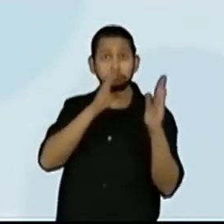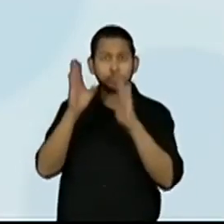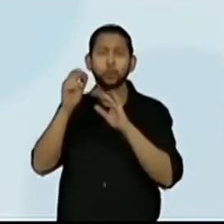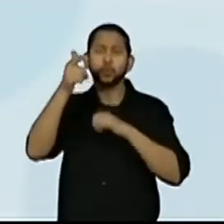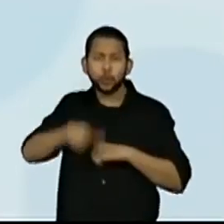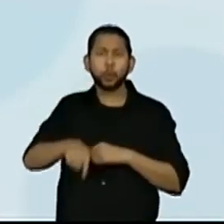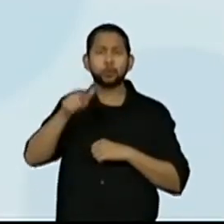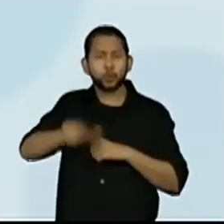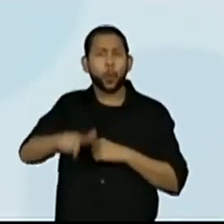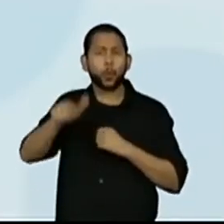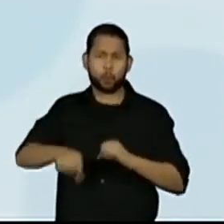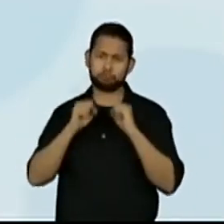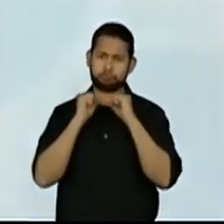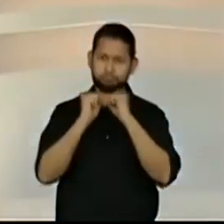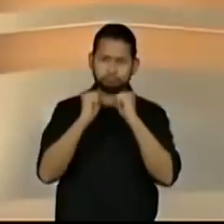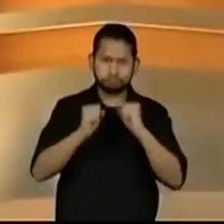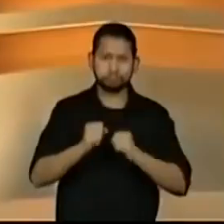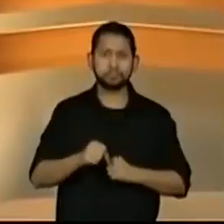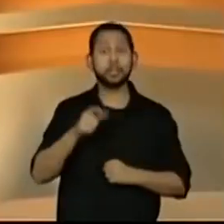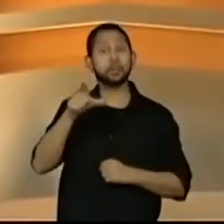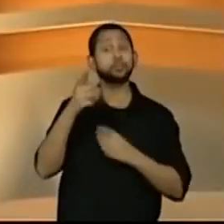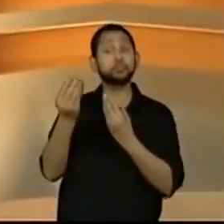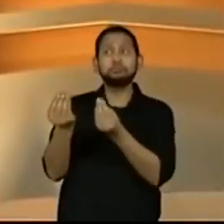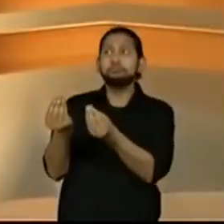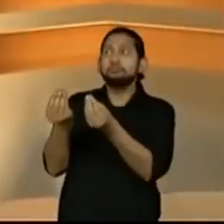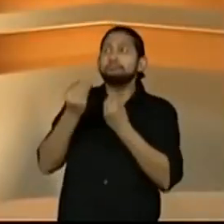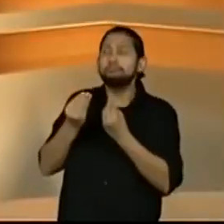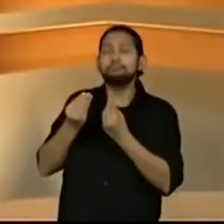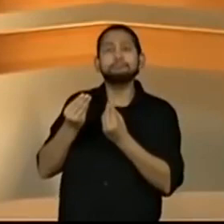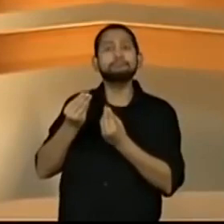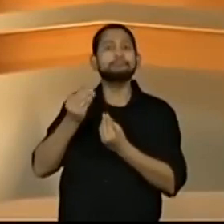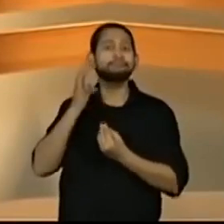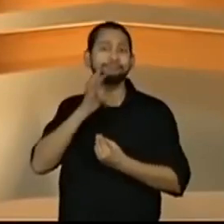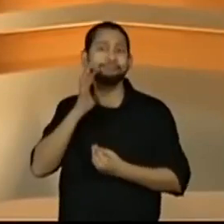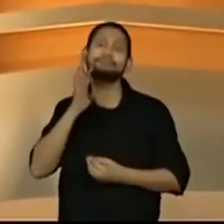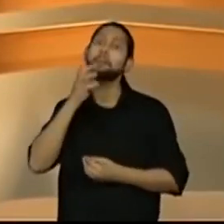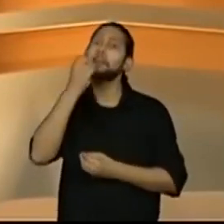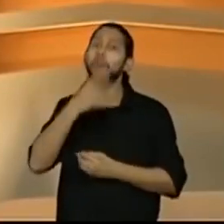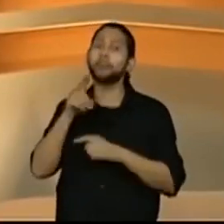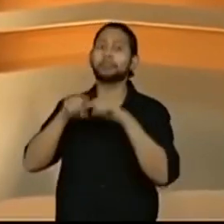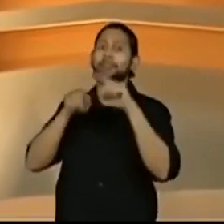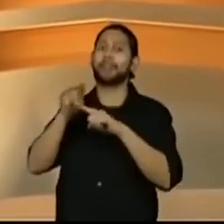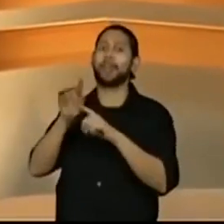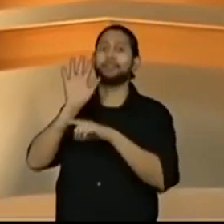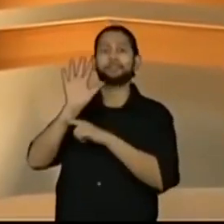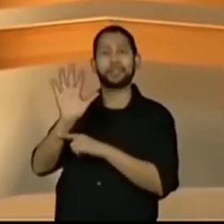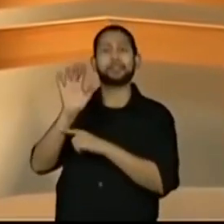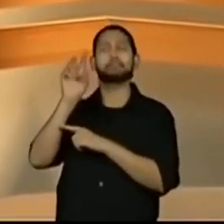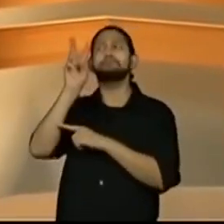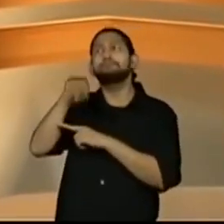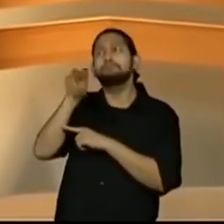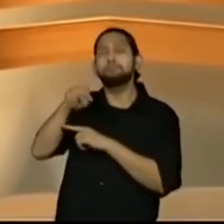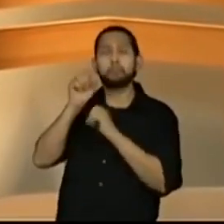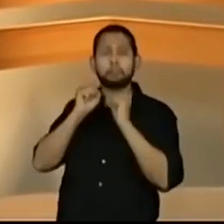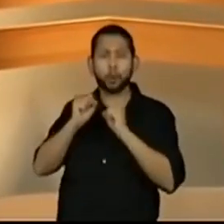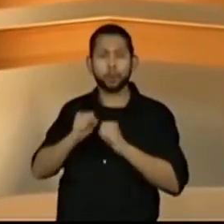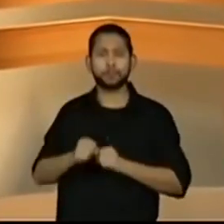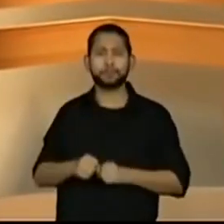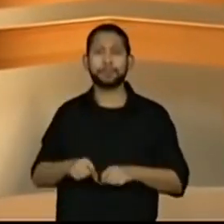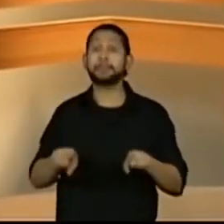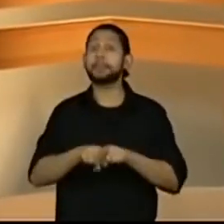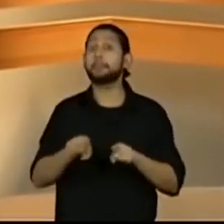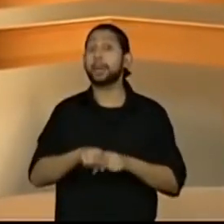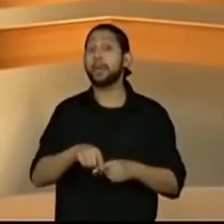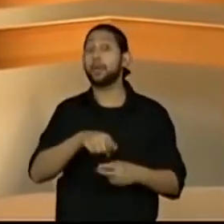aos professores. Isso é bastante bacana, né, de fazer. E também temos uma